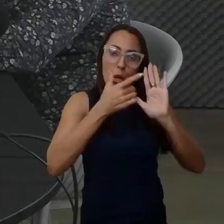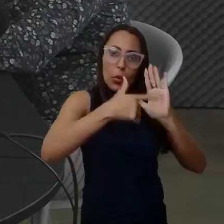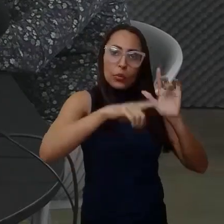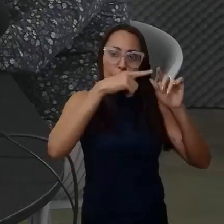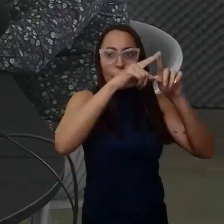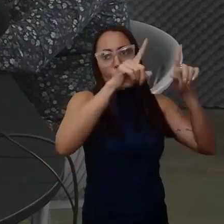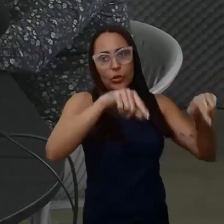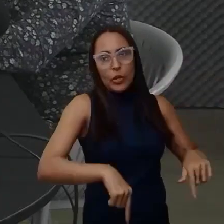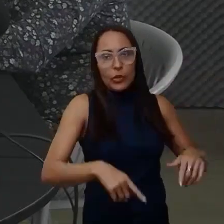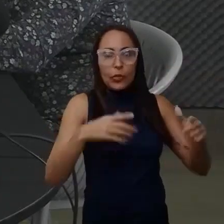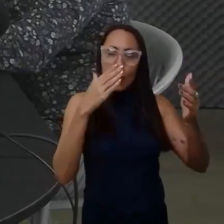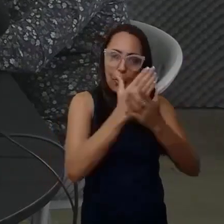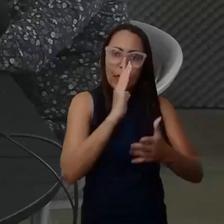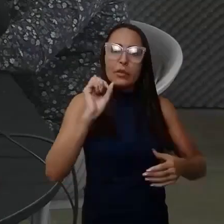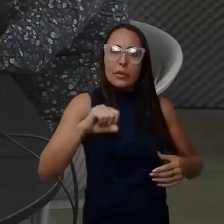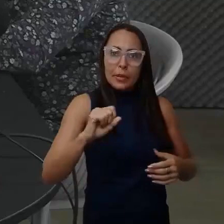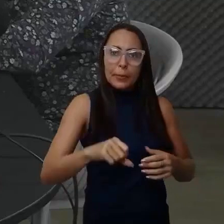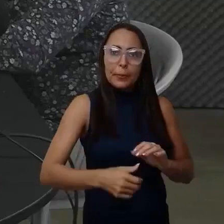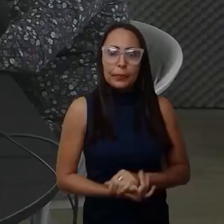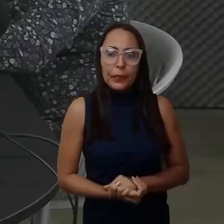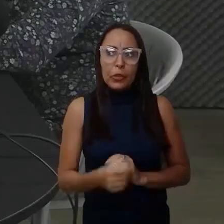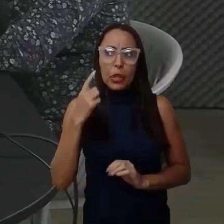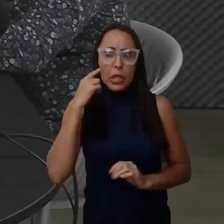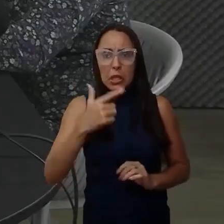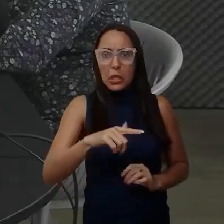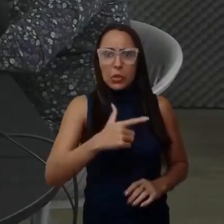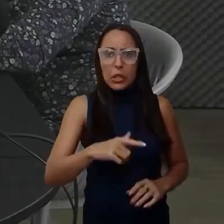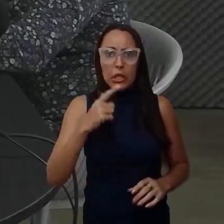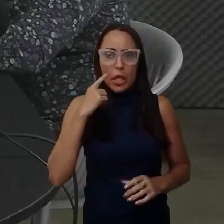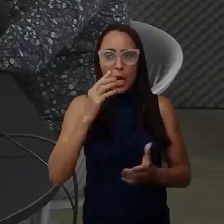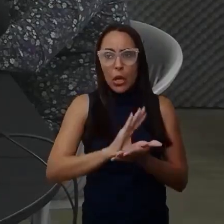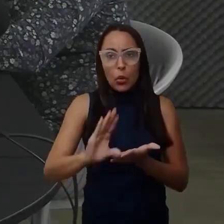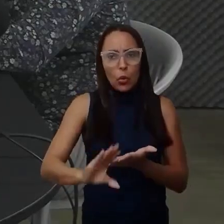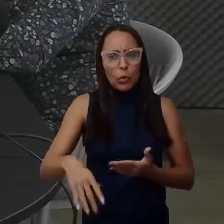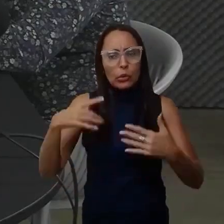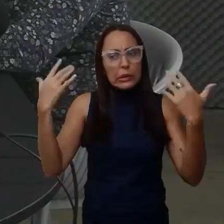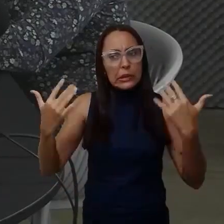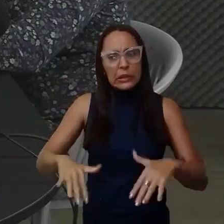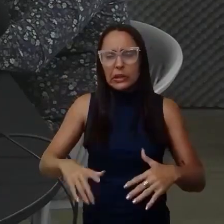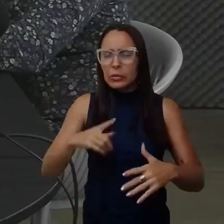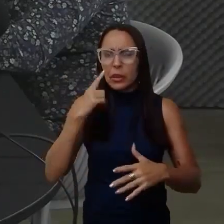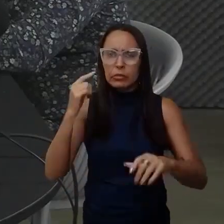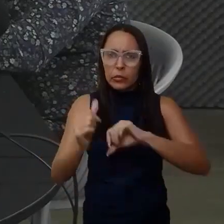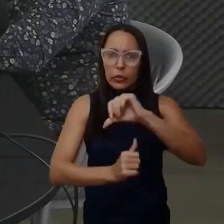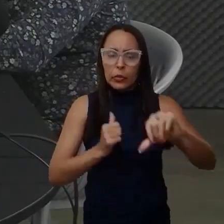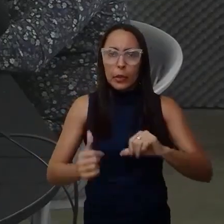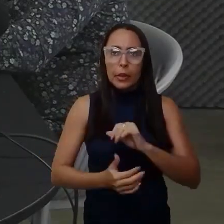foi aprovado, na verdade. Só que a gente não tinha recurso suficiente para transformar em material audiovisual.